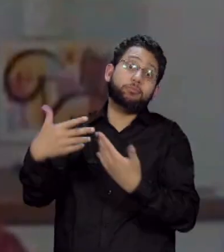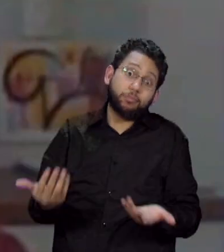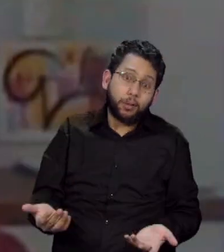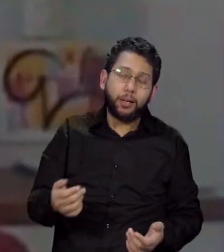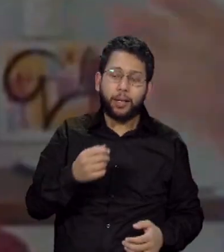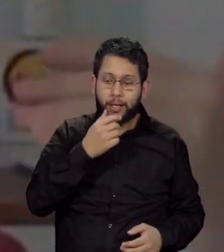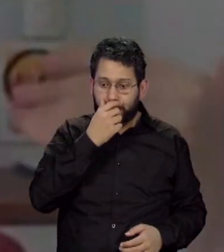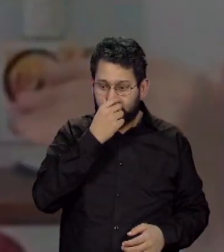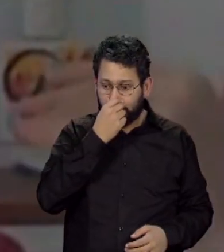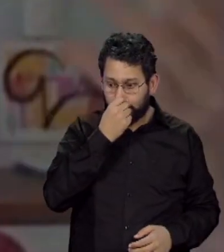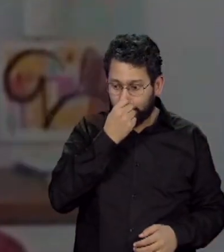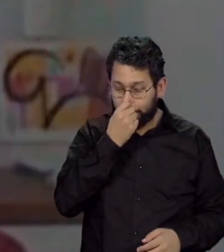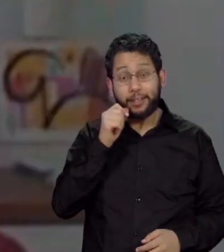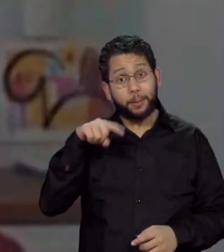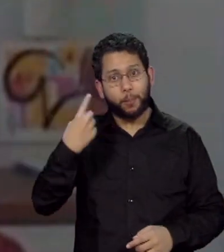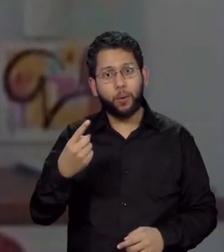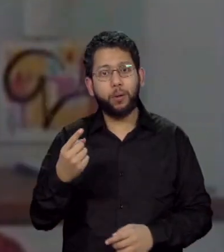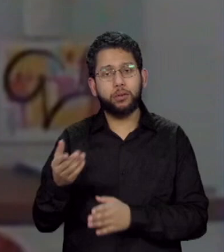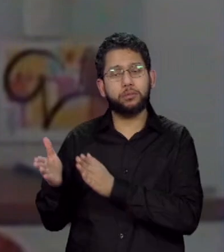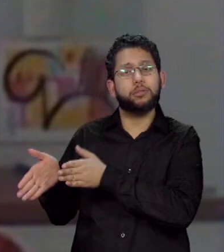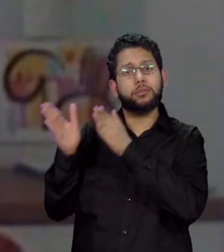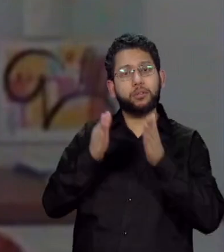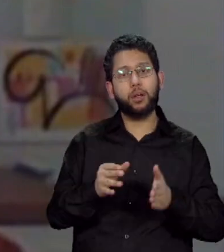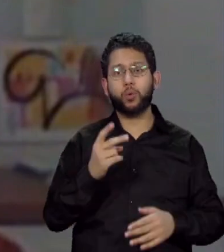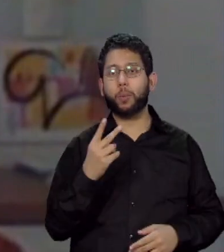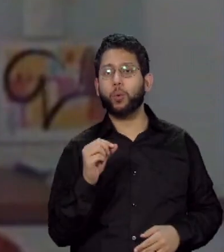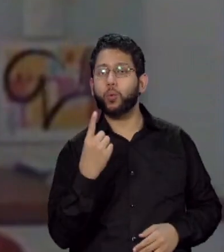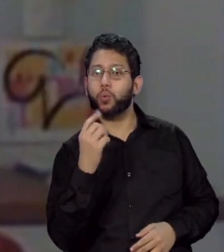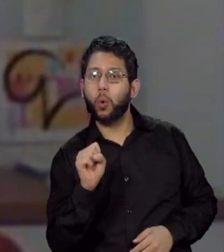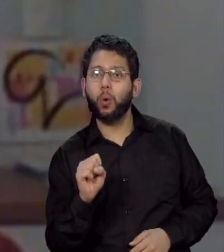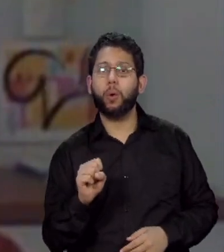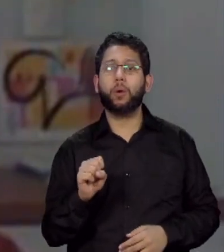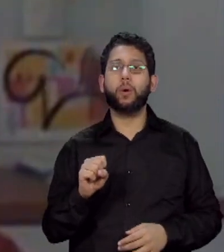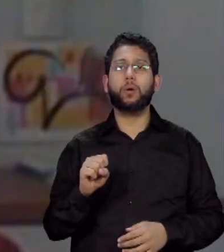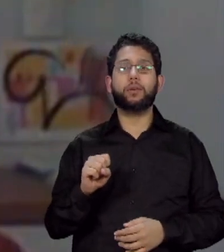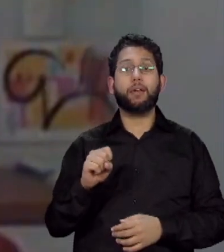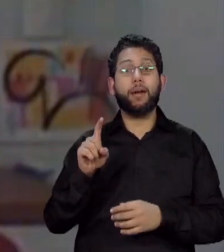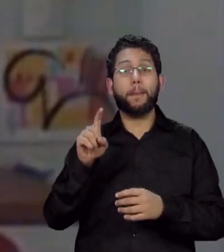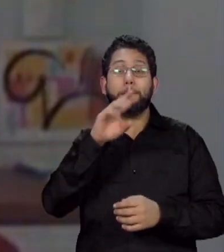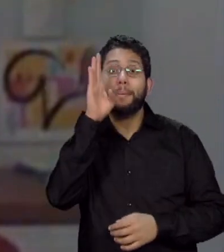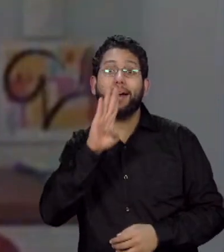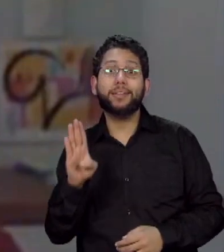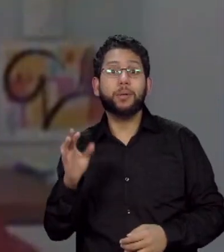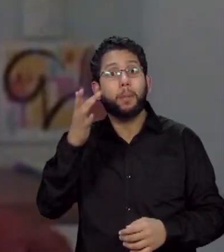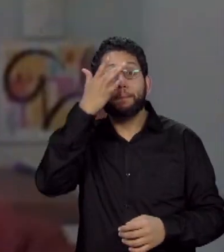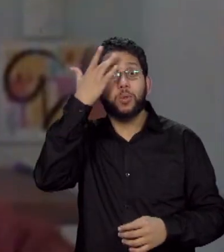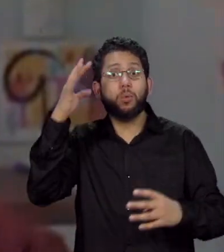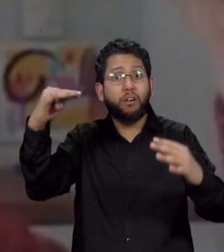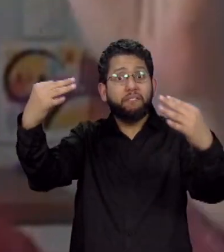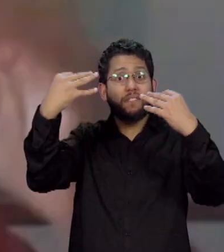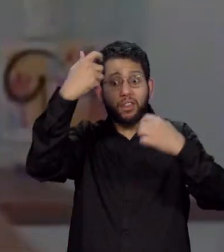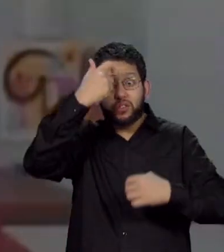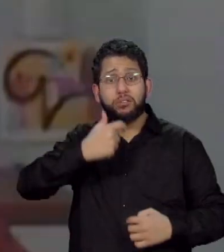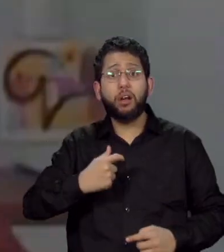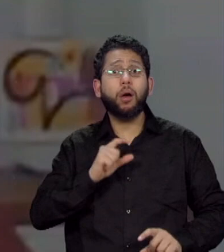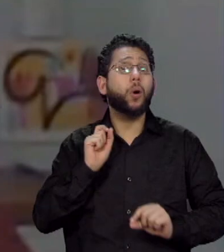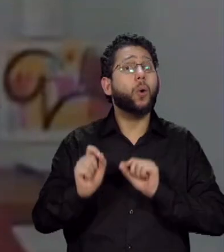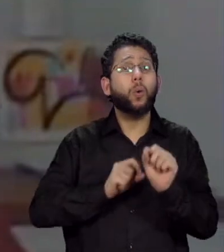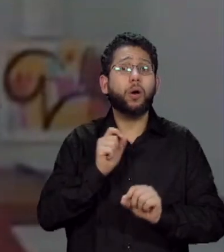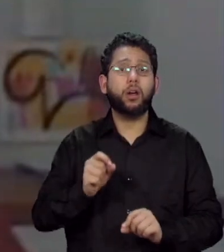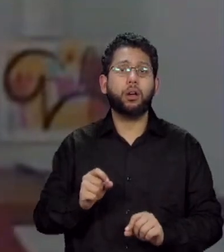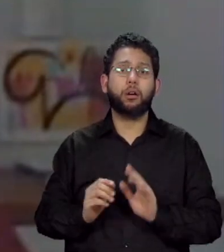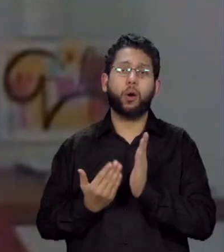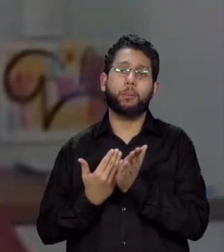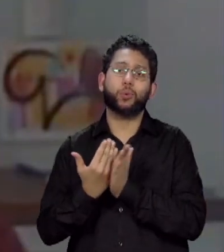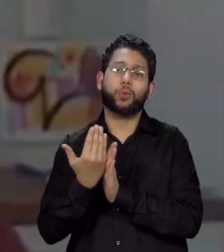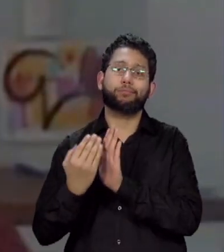que essa política, esse tratamento, né, de se fazer, essa construção da imagem do Brasil no exterior, ela passou